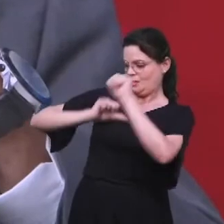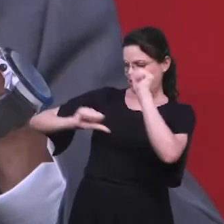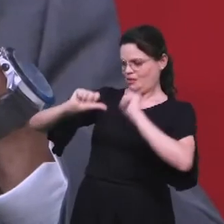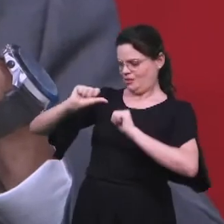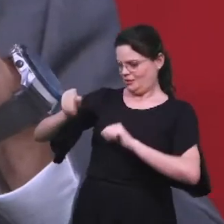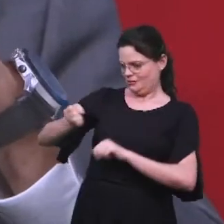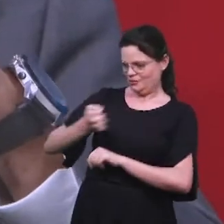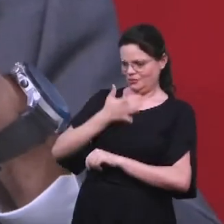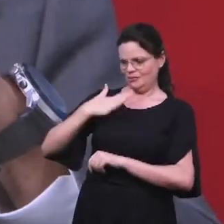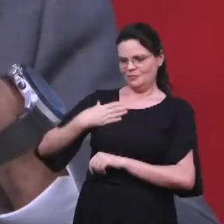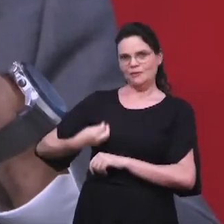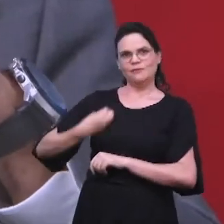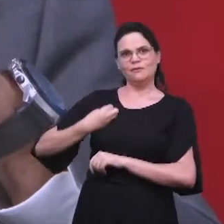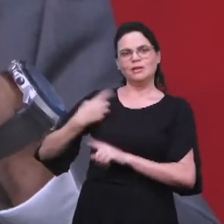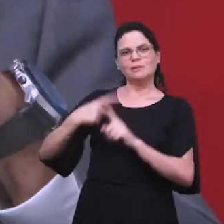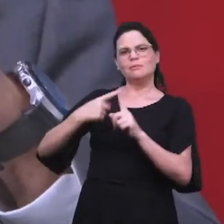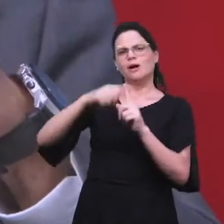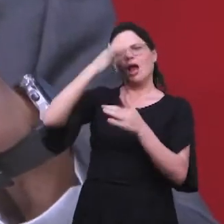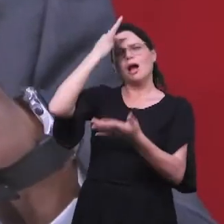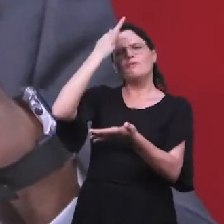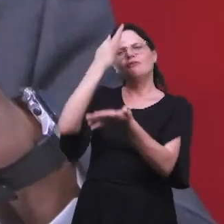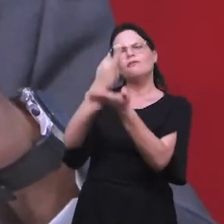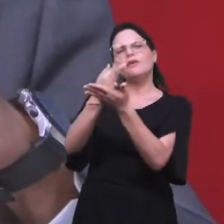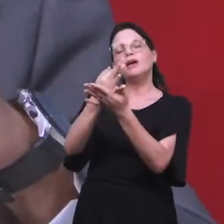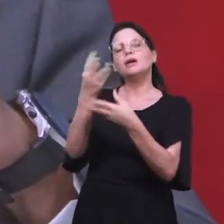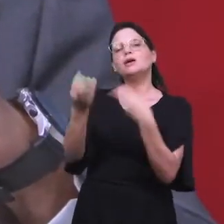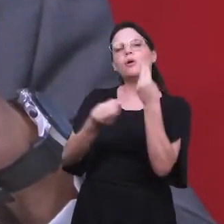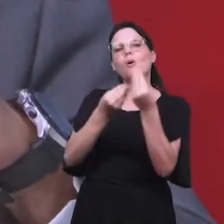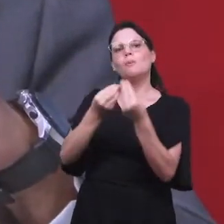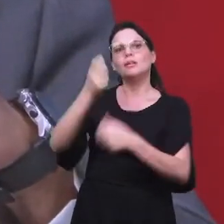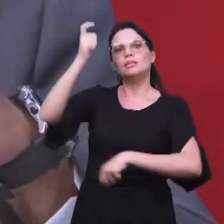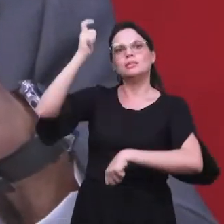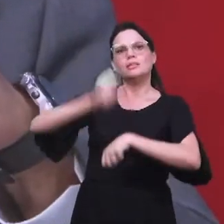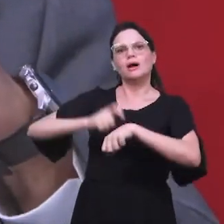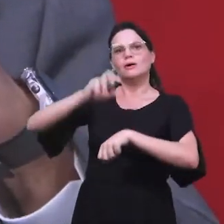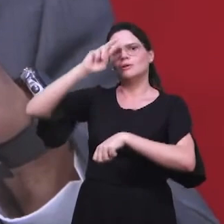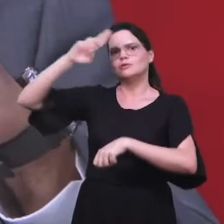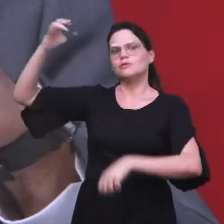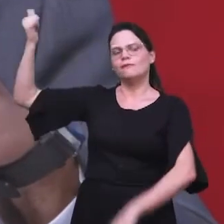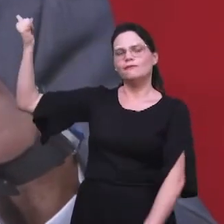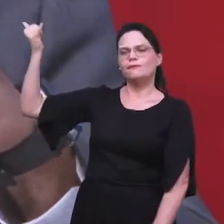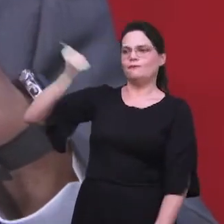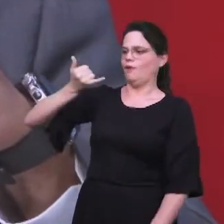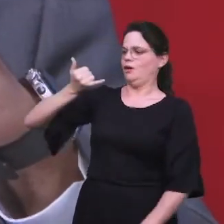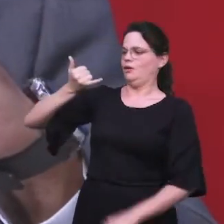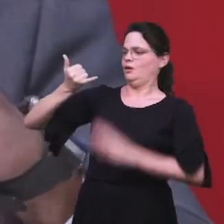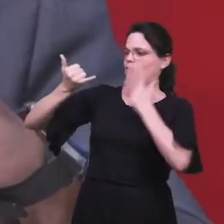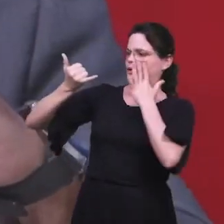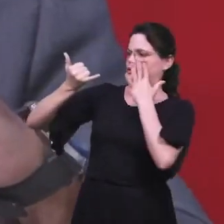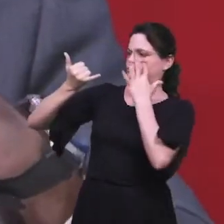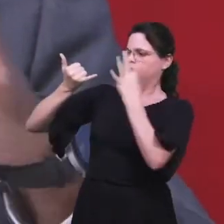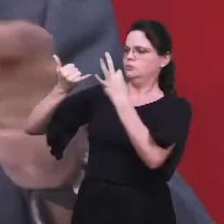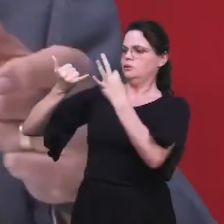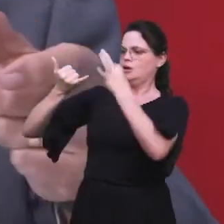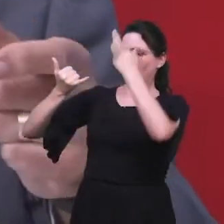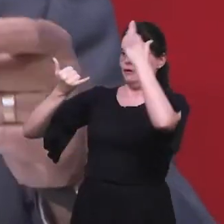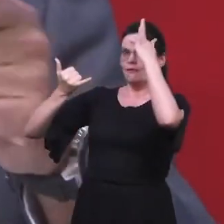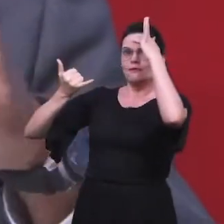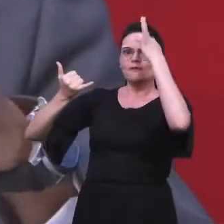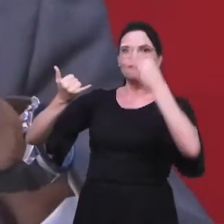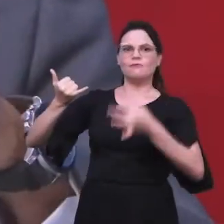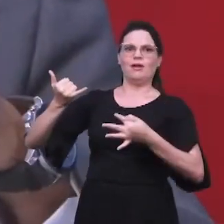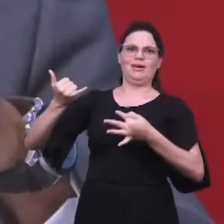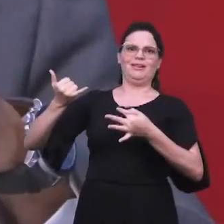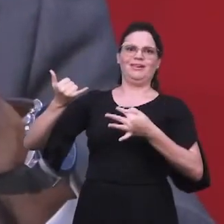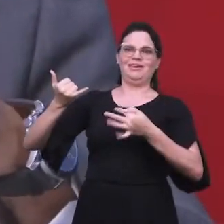vida. Porque a fé, ela vem pelo ouvir. E quando você sabe que o que você ouviu não foi um